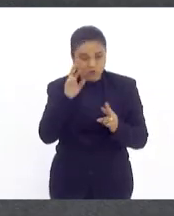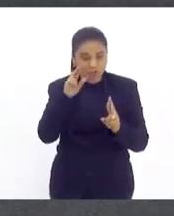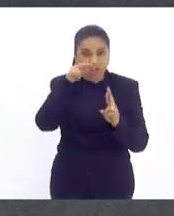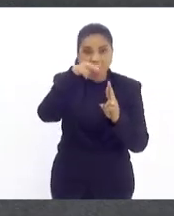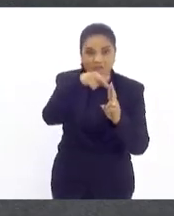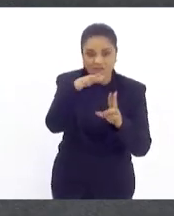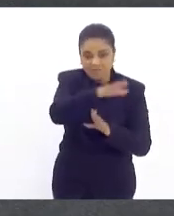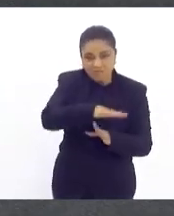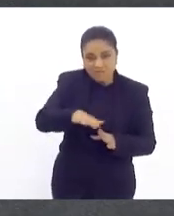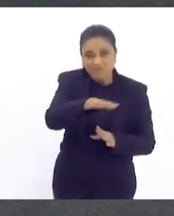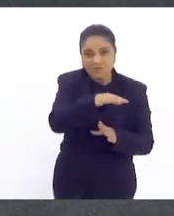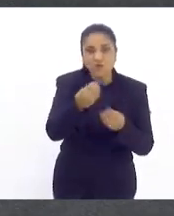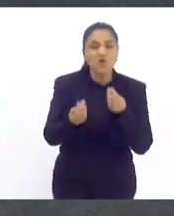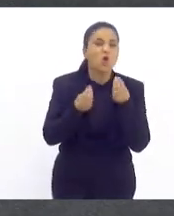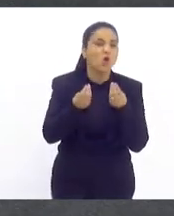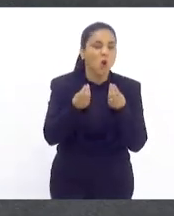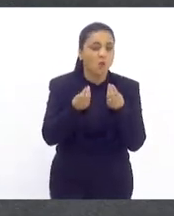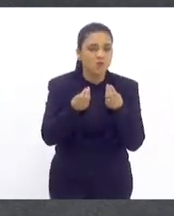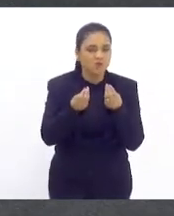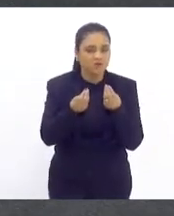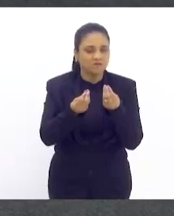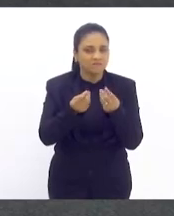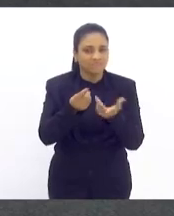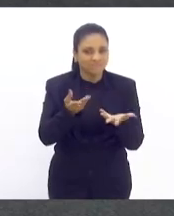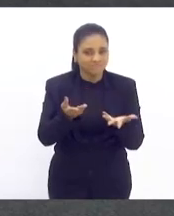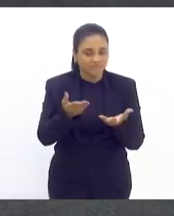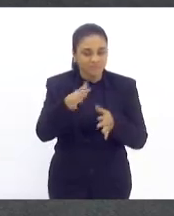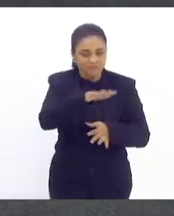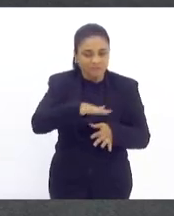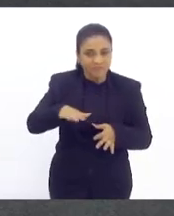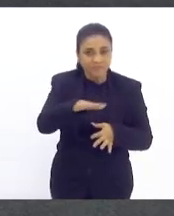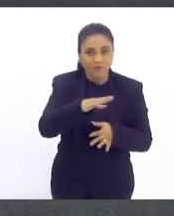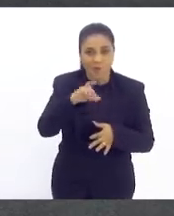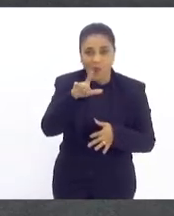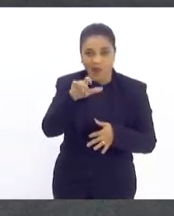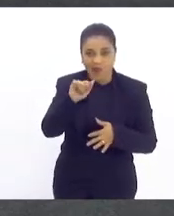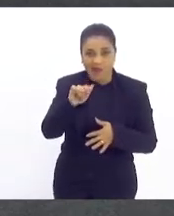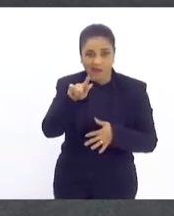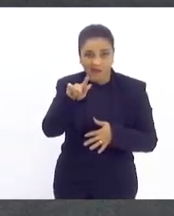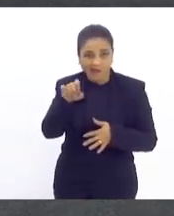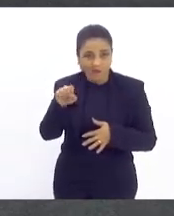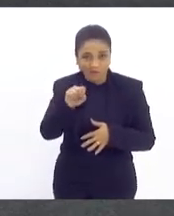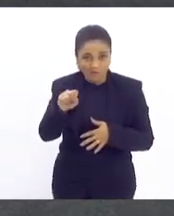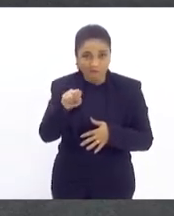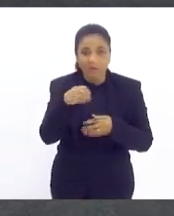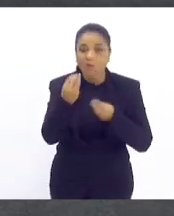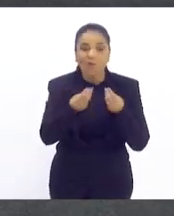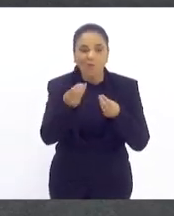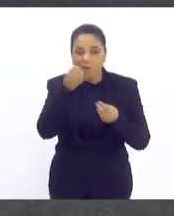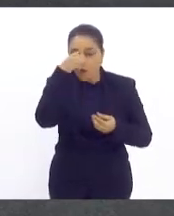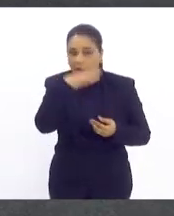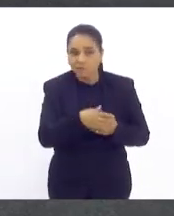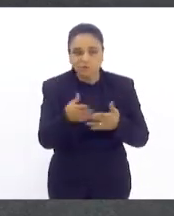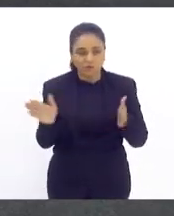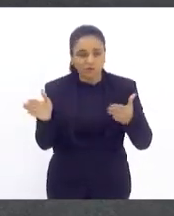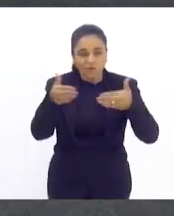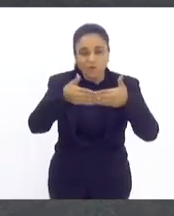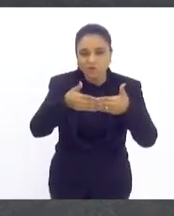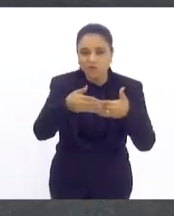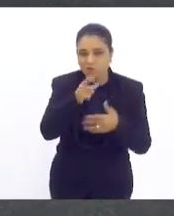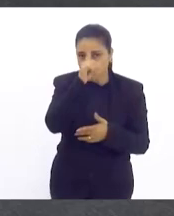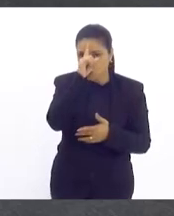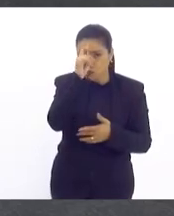contrário o hospital de referência para a região dos lagos se você toma uma atitude absurda de fechar o hospital